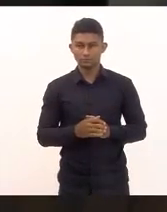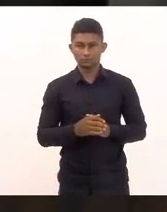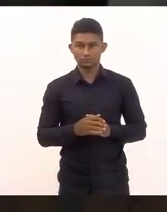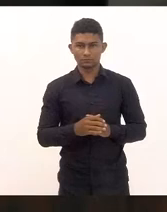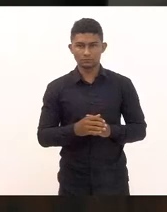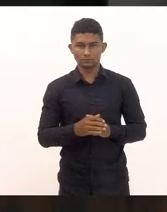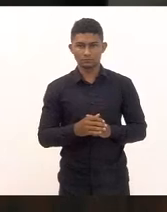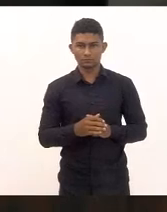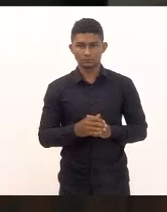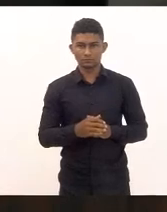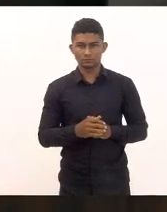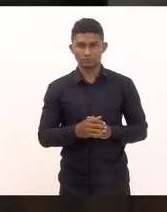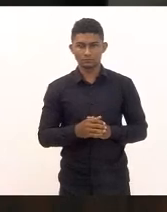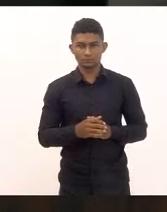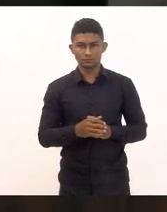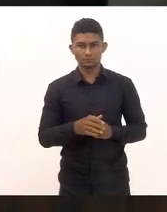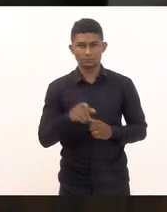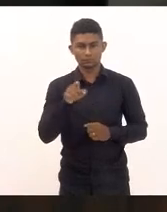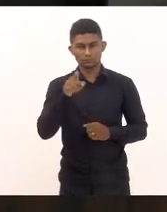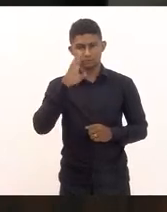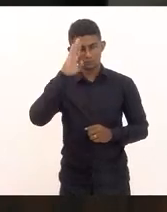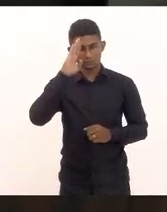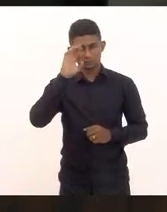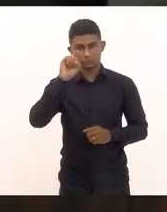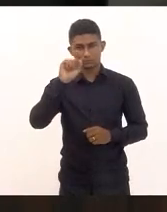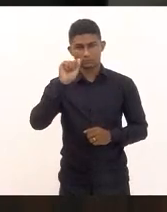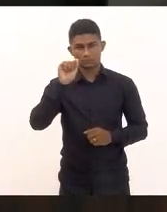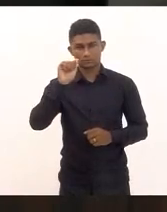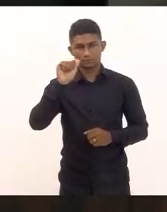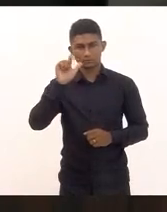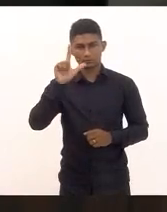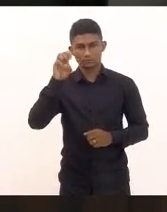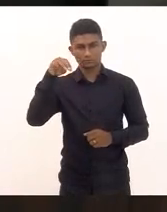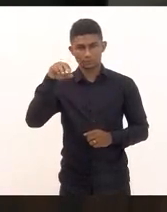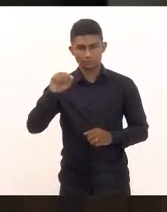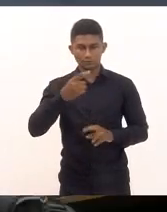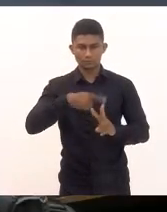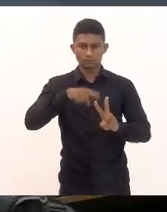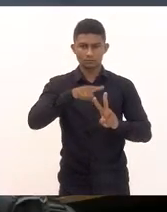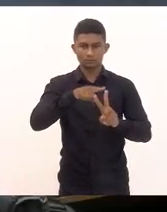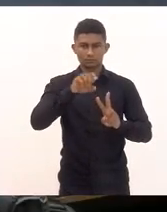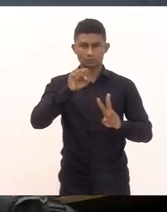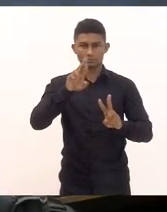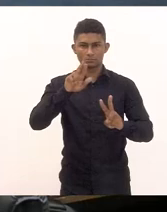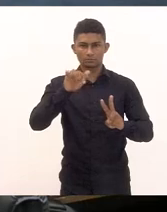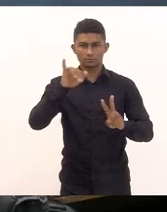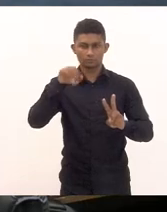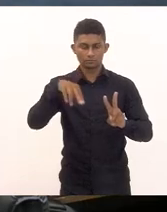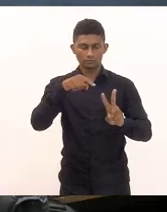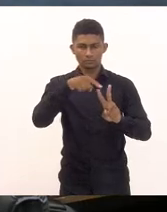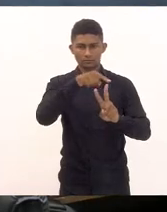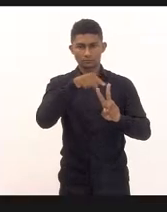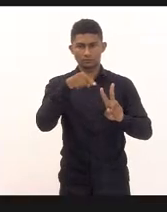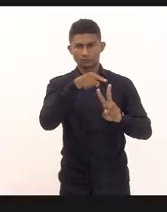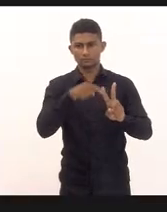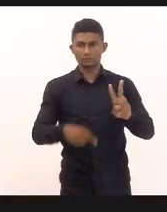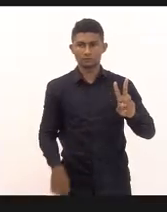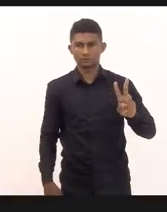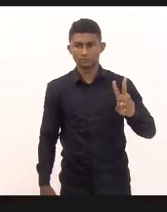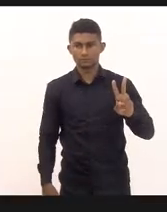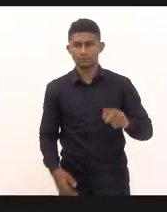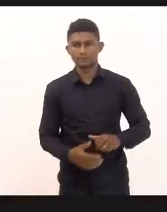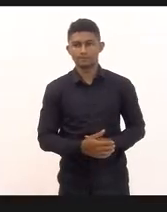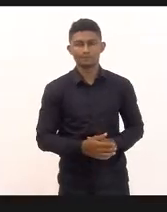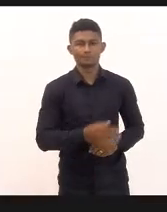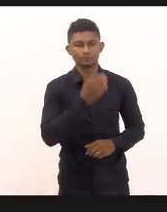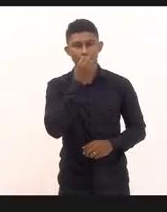fazer a declaração. Coronel Salema e, em seguida, o Serafim. E vamos encerrar. Comandante, já